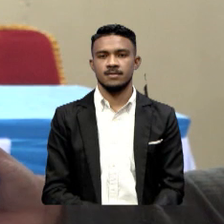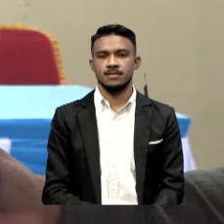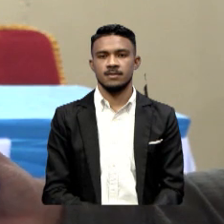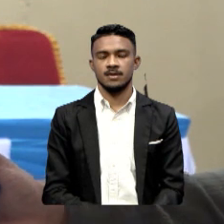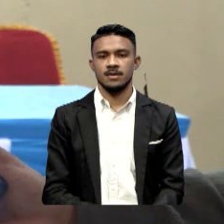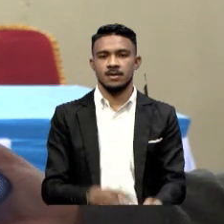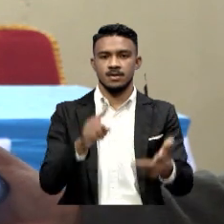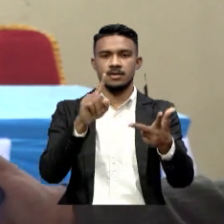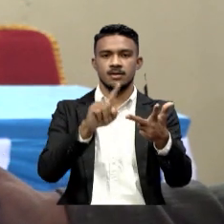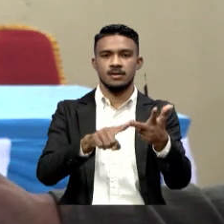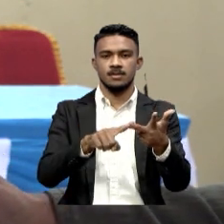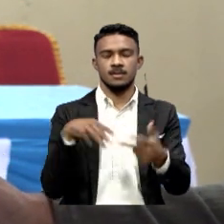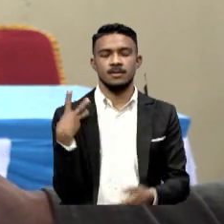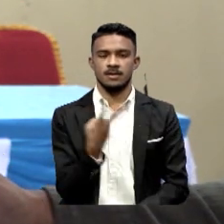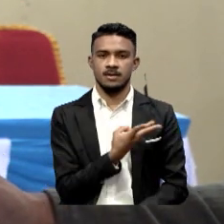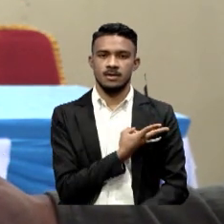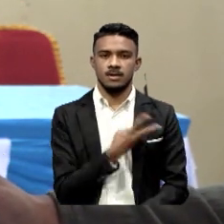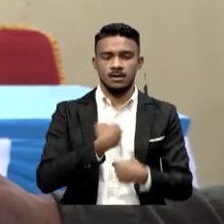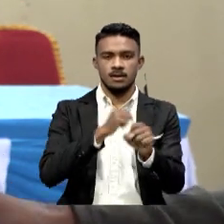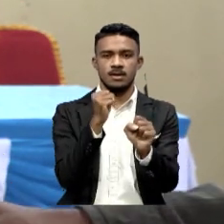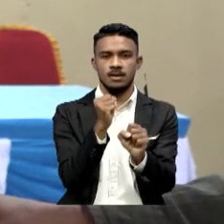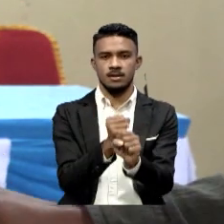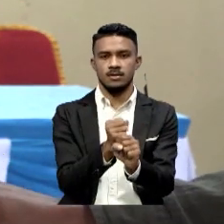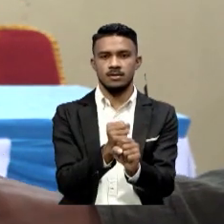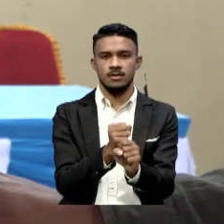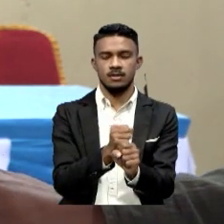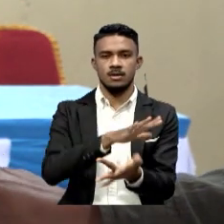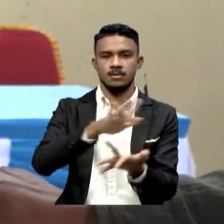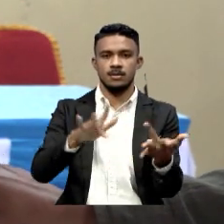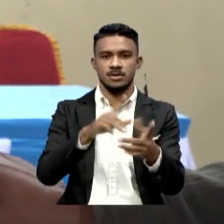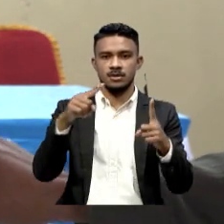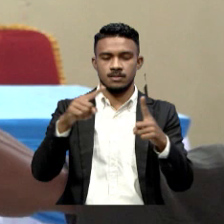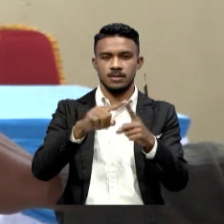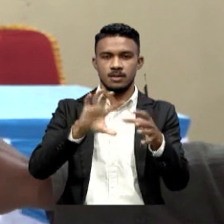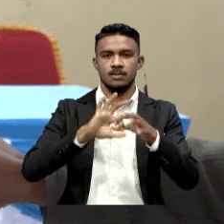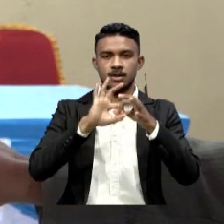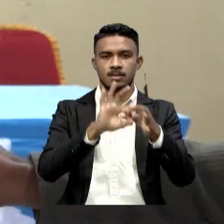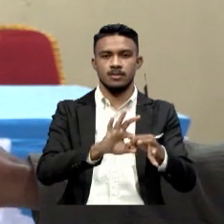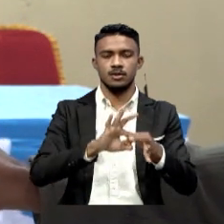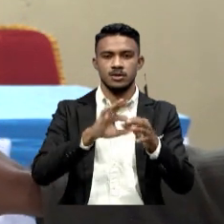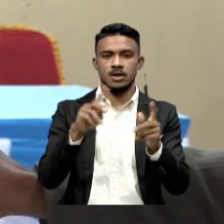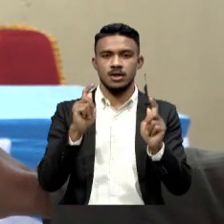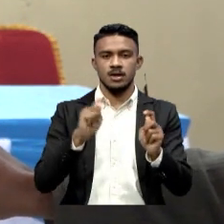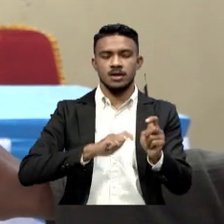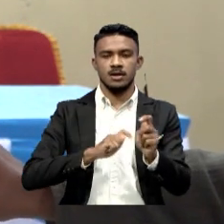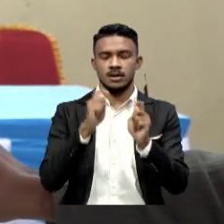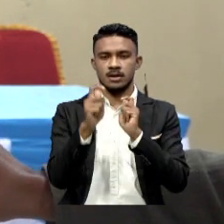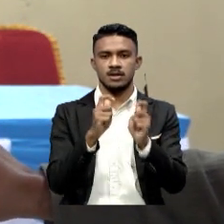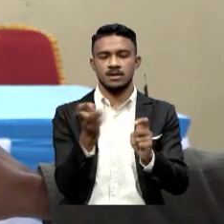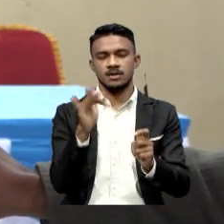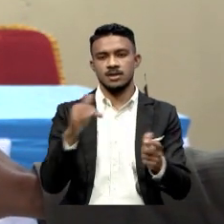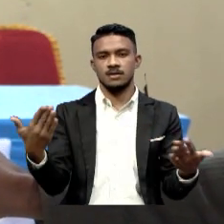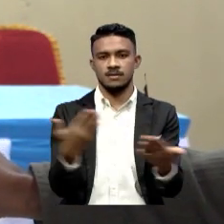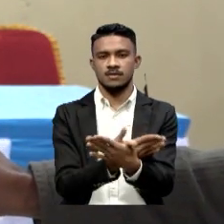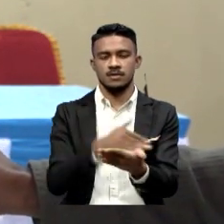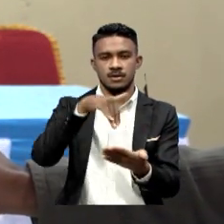terceiro maka eta halo mobilização ba membros recrutamentos ba membros fon